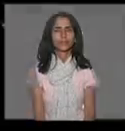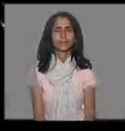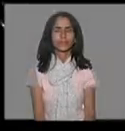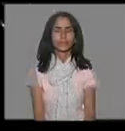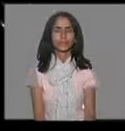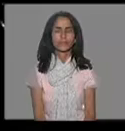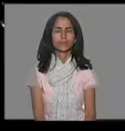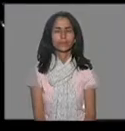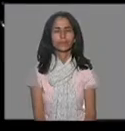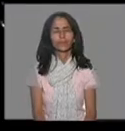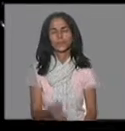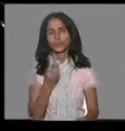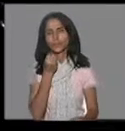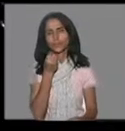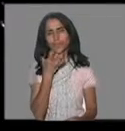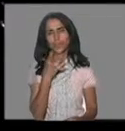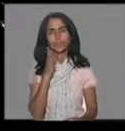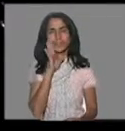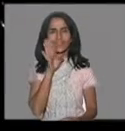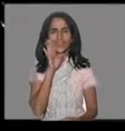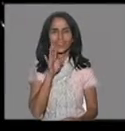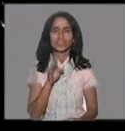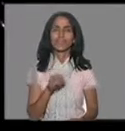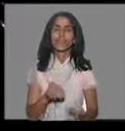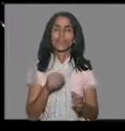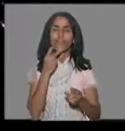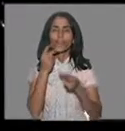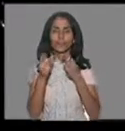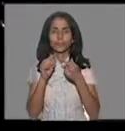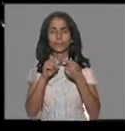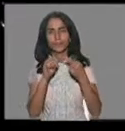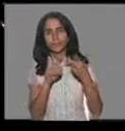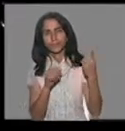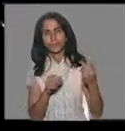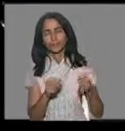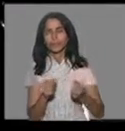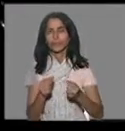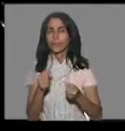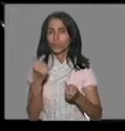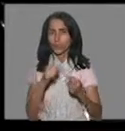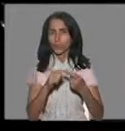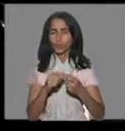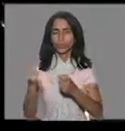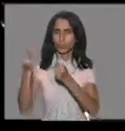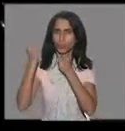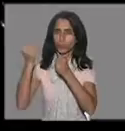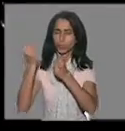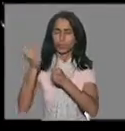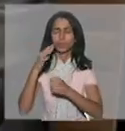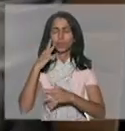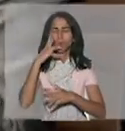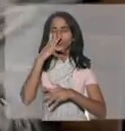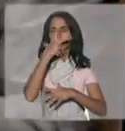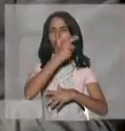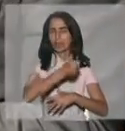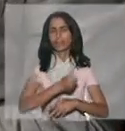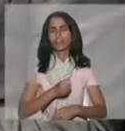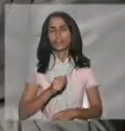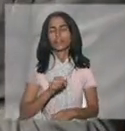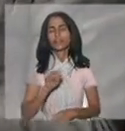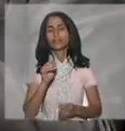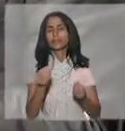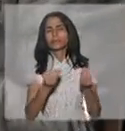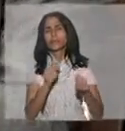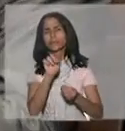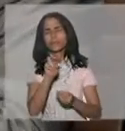muito bacana é legal falar de duas coisas 1 é o empoderamento pela estética né como você